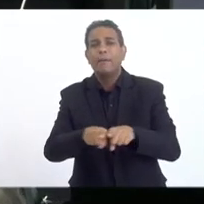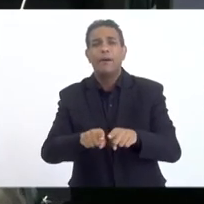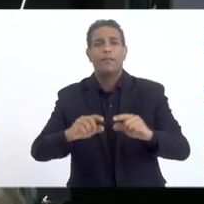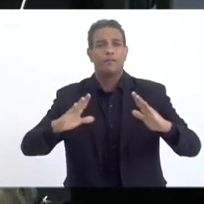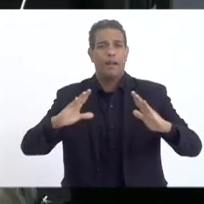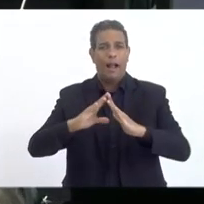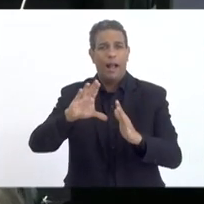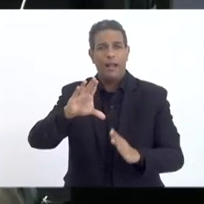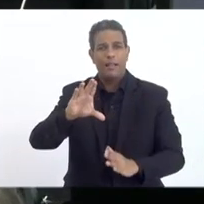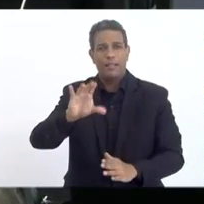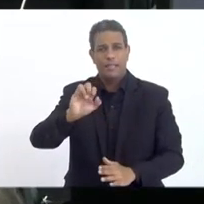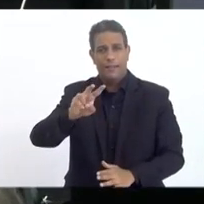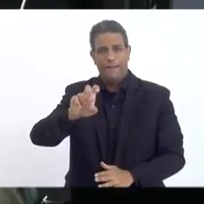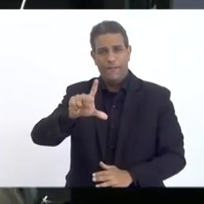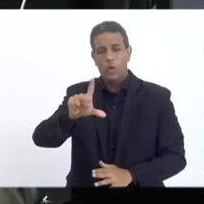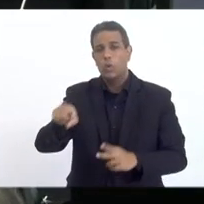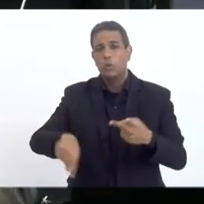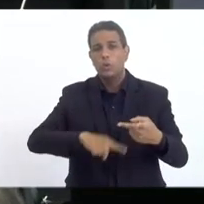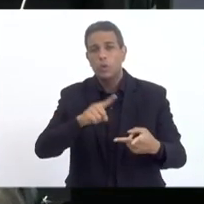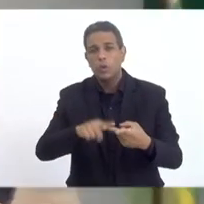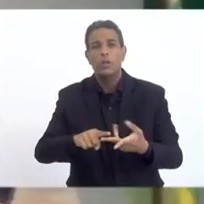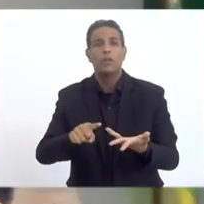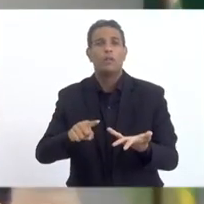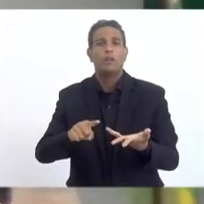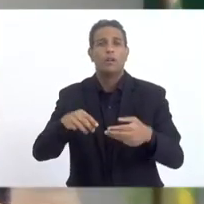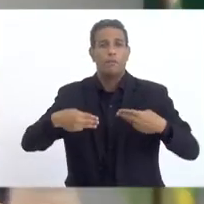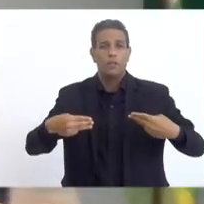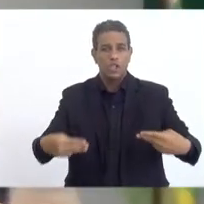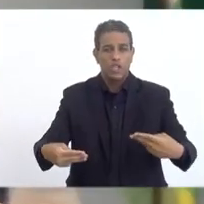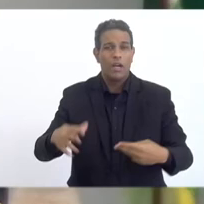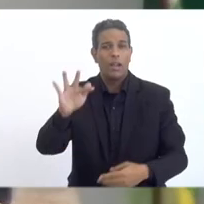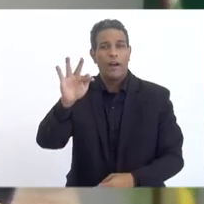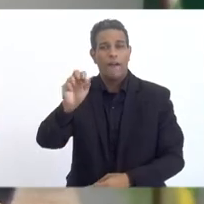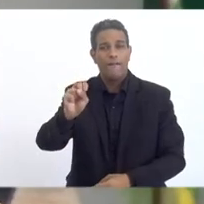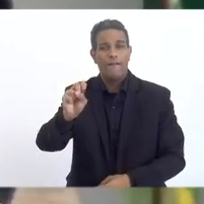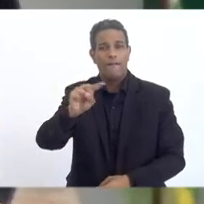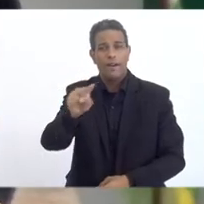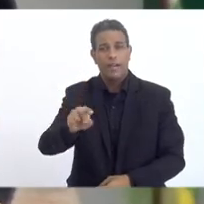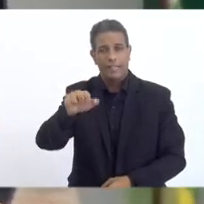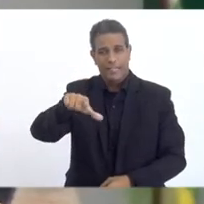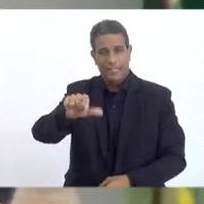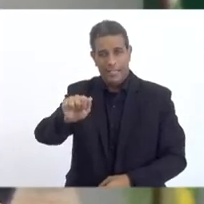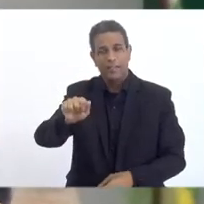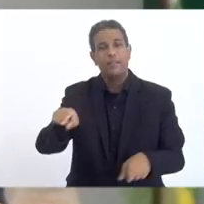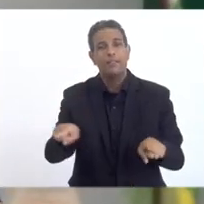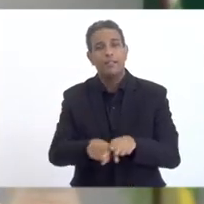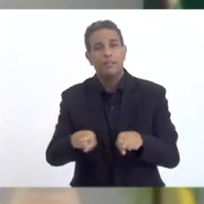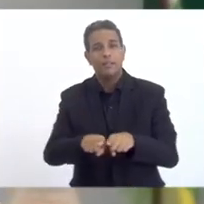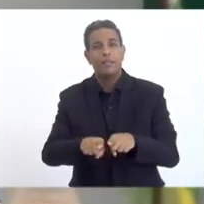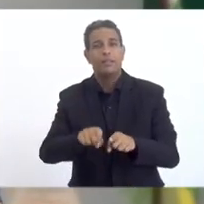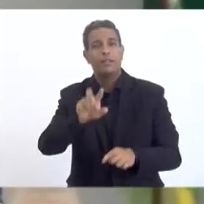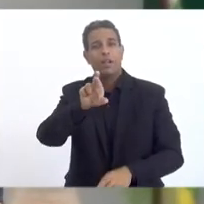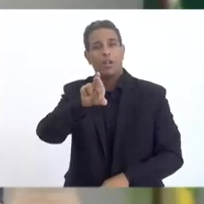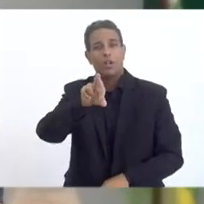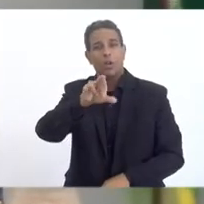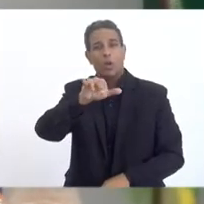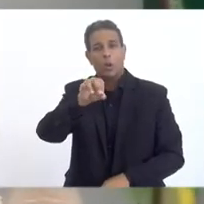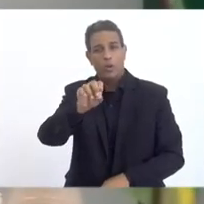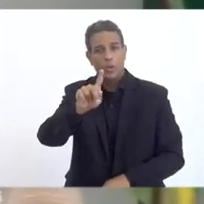Civil, quanto a Fazenda, quanto o Rio